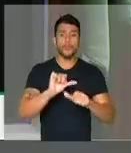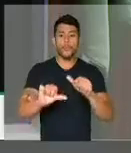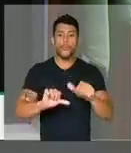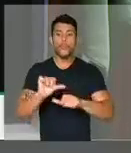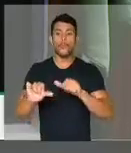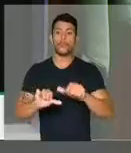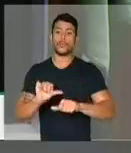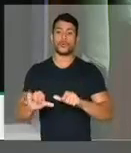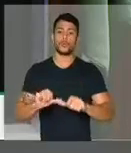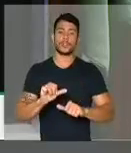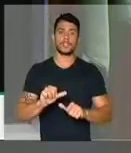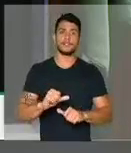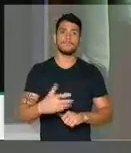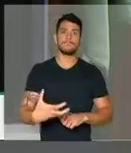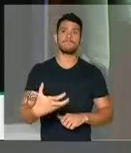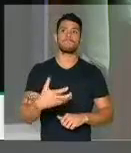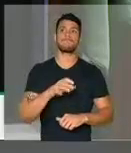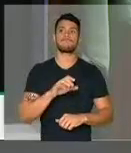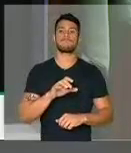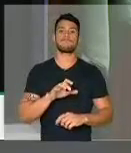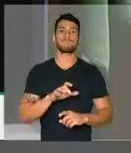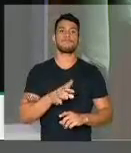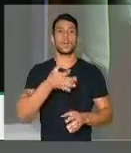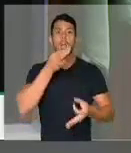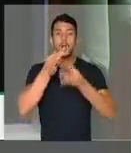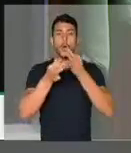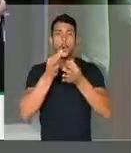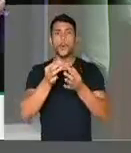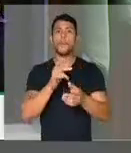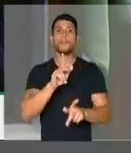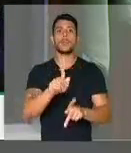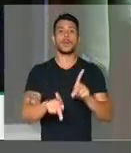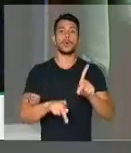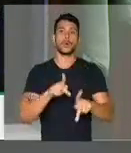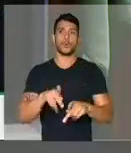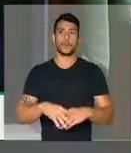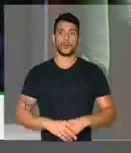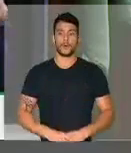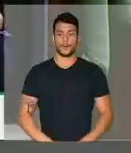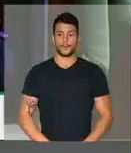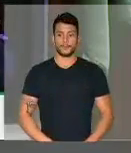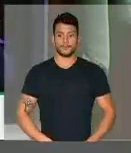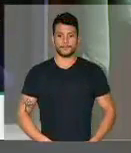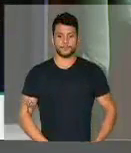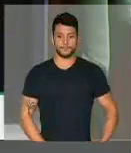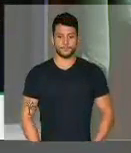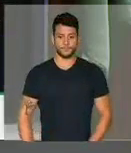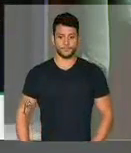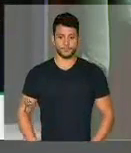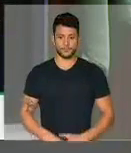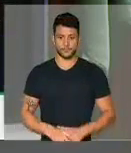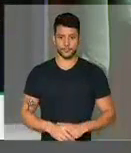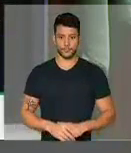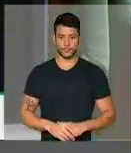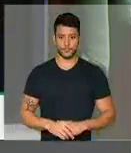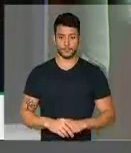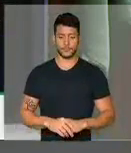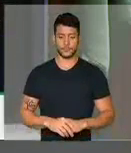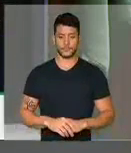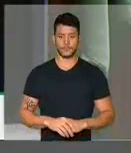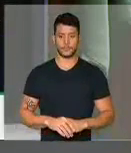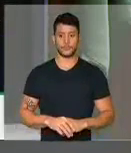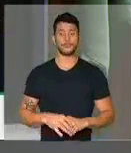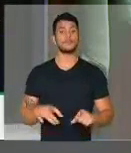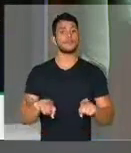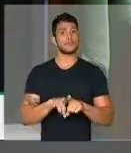de humores da opinião publicada de meios de comunicação de massa, e